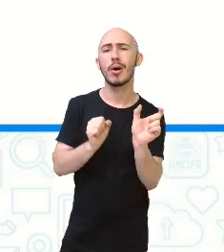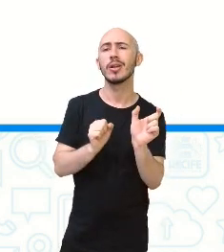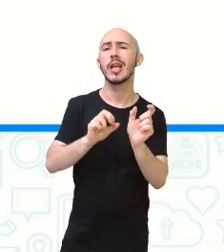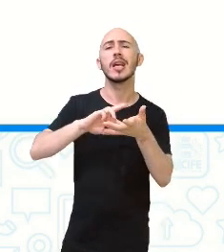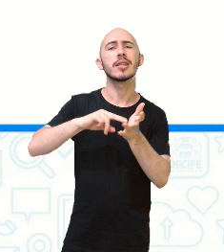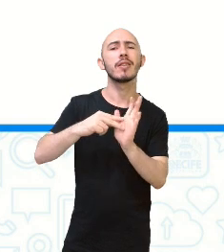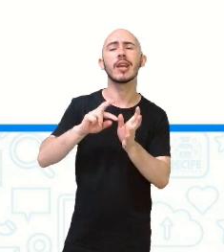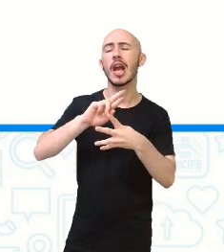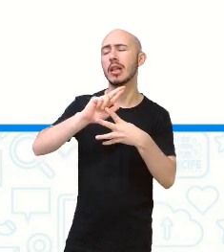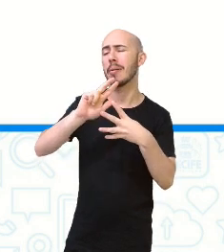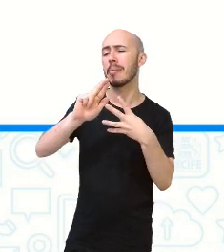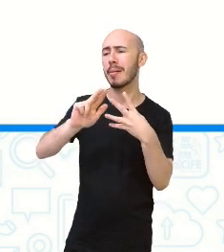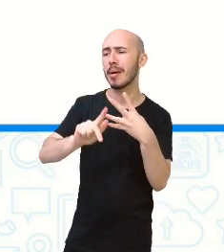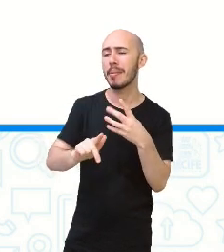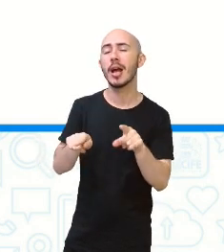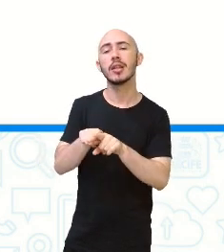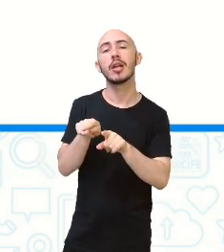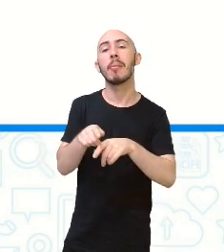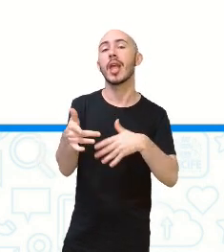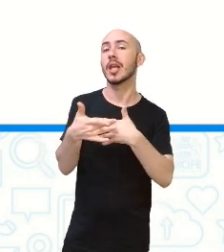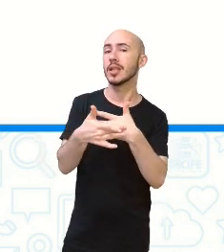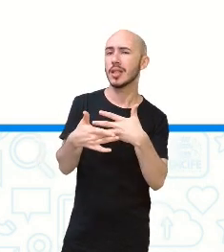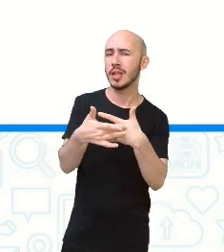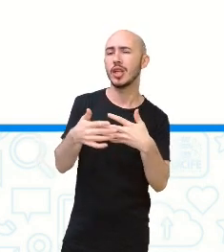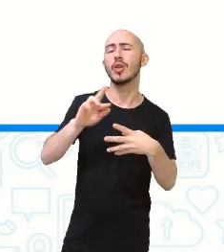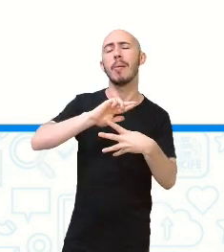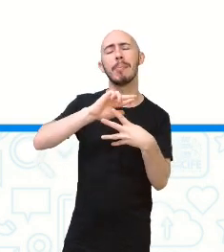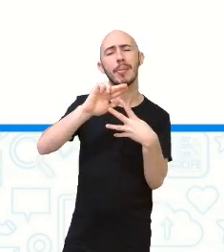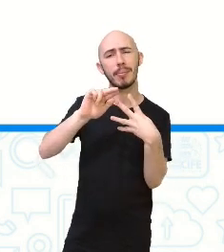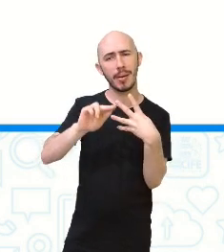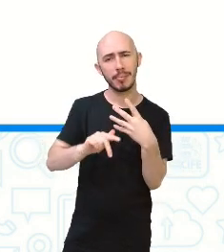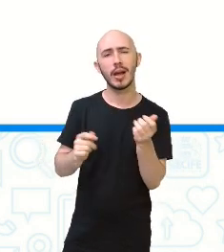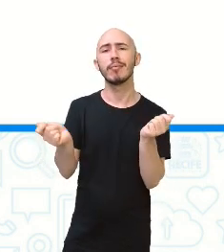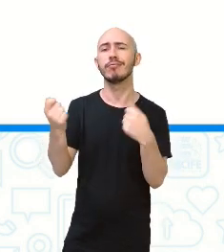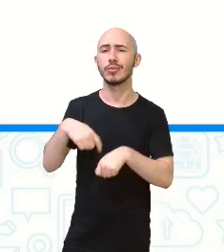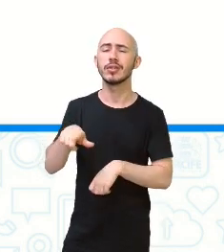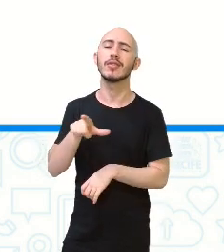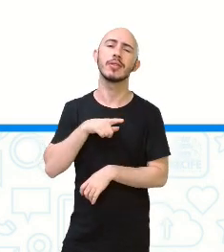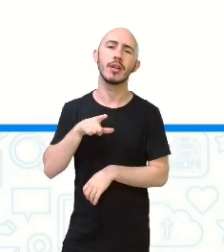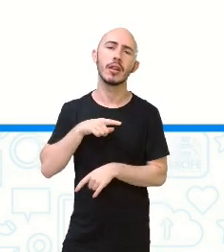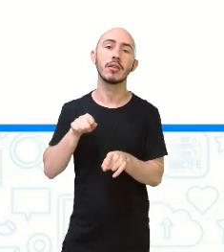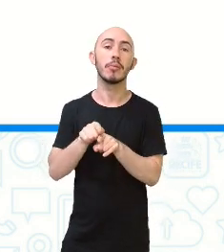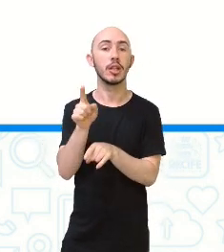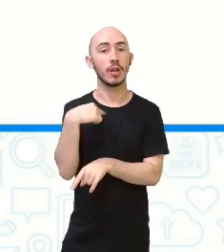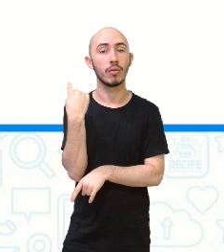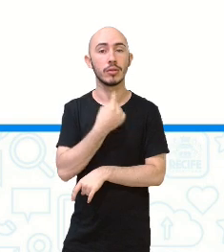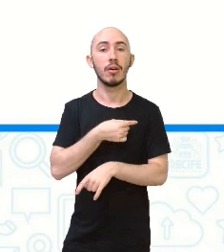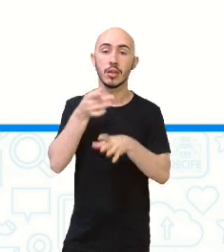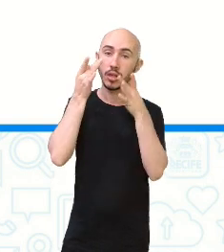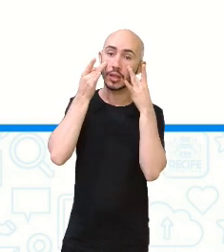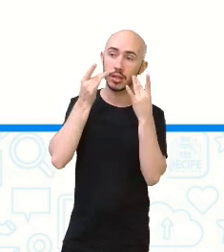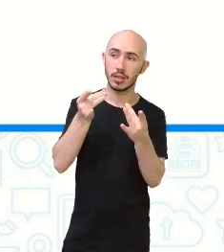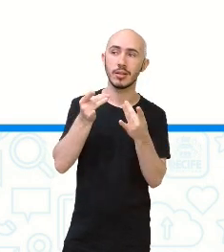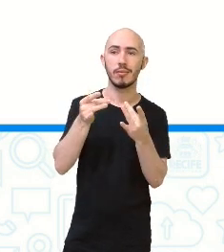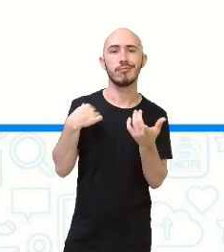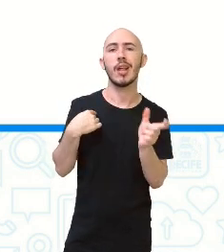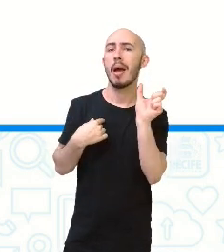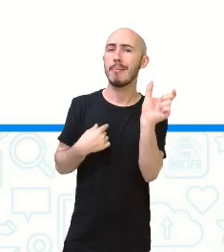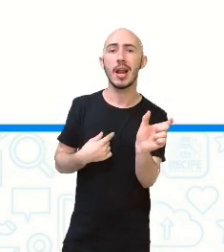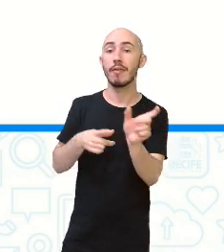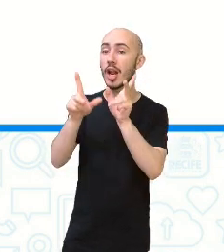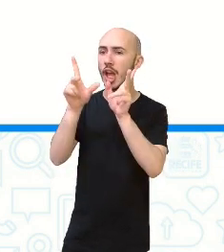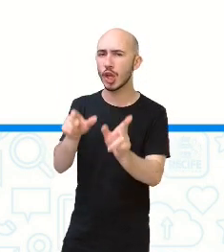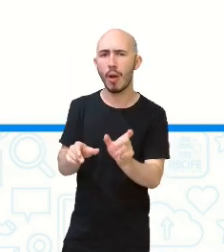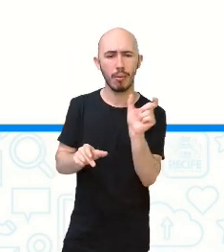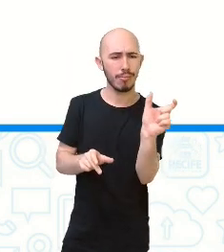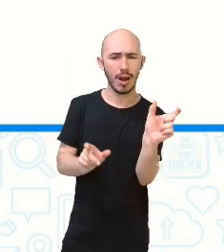vários sentidos também. Então, a gente precisa estar bastante atento, porque é a mesma palavra, mas ela